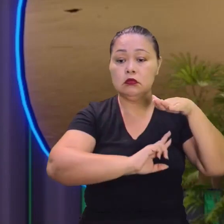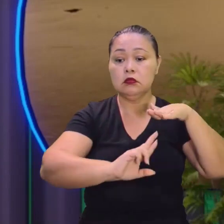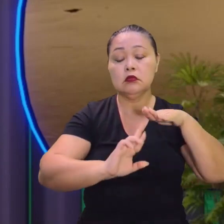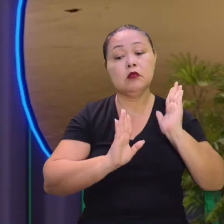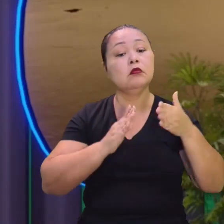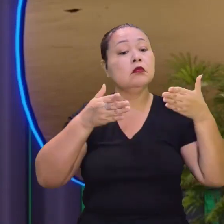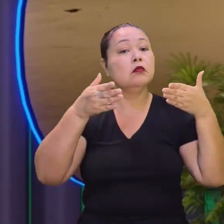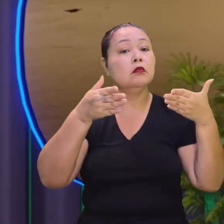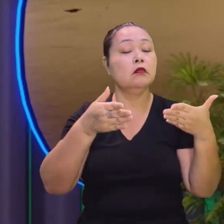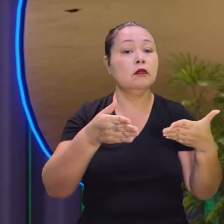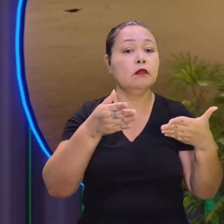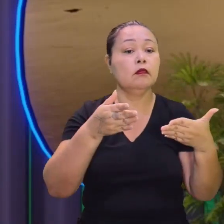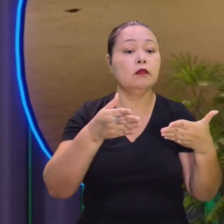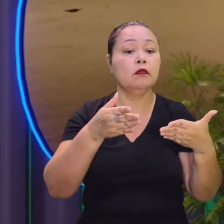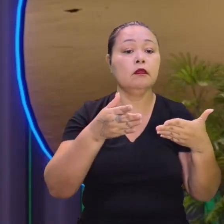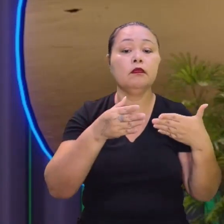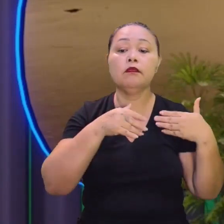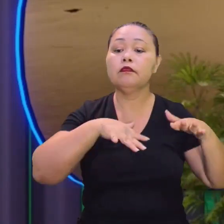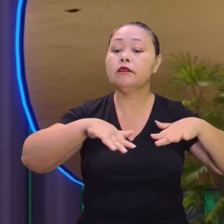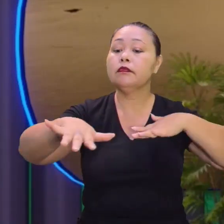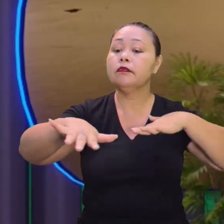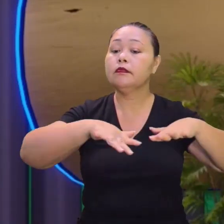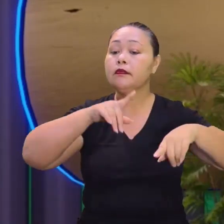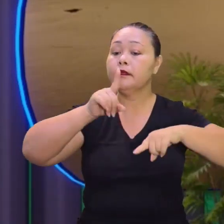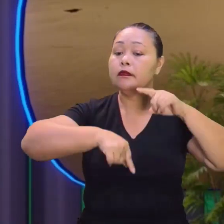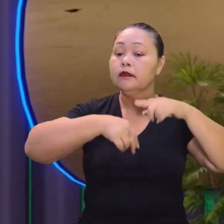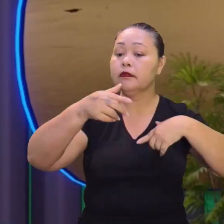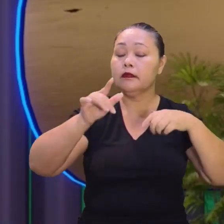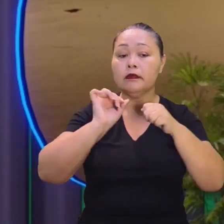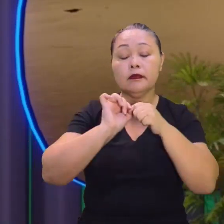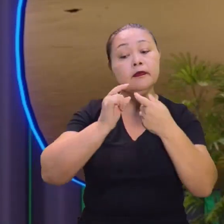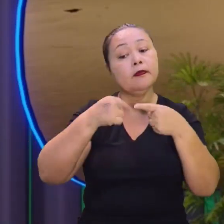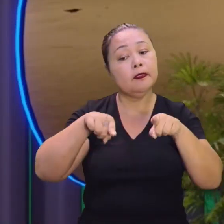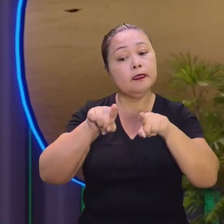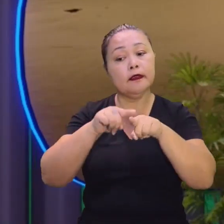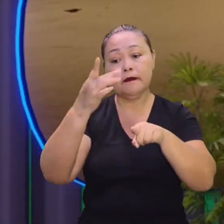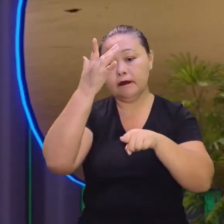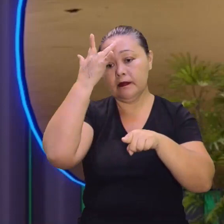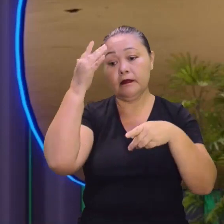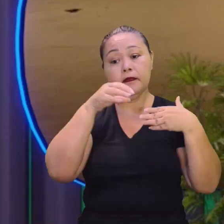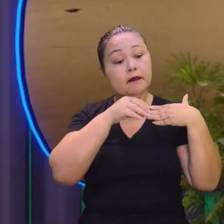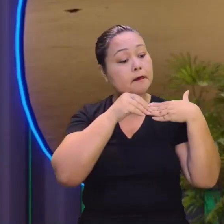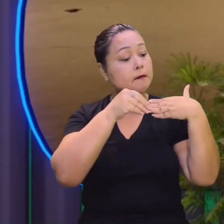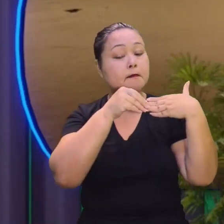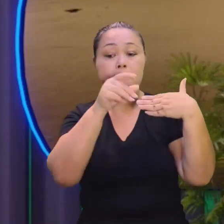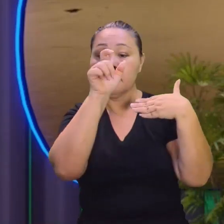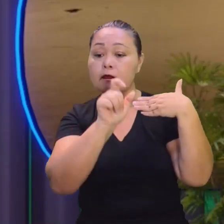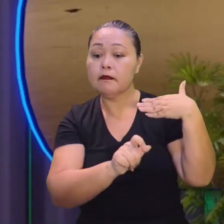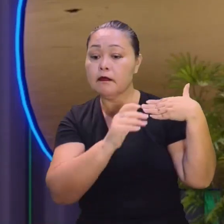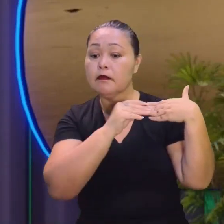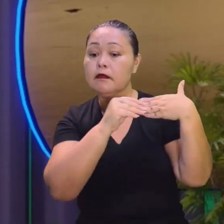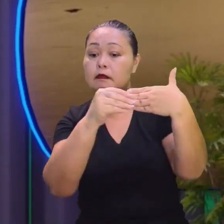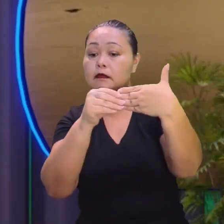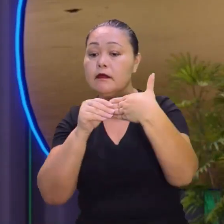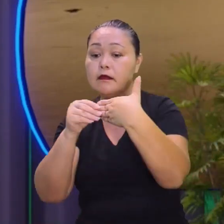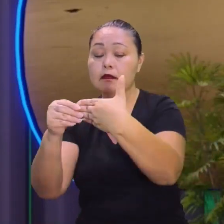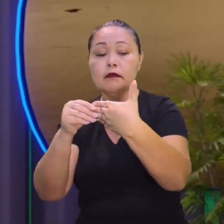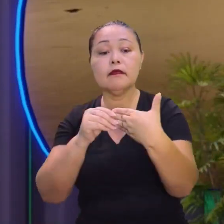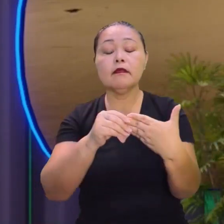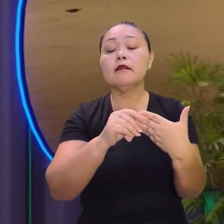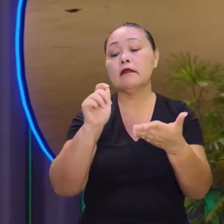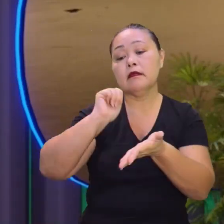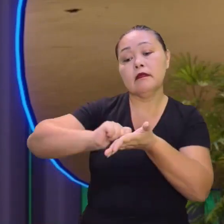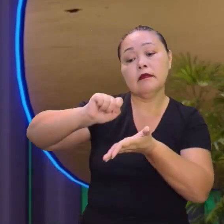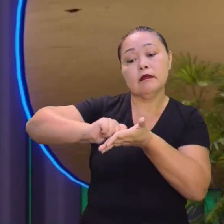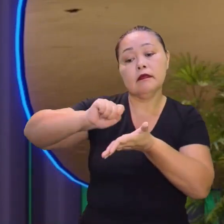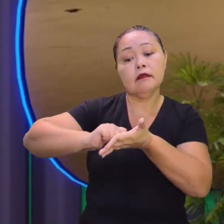só destinado para circulação de mercadorias, mas também para deslocamento de pessoas. Certo? Anota aí a